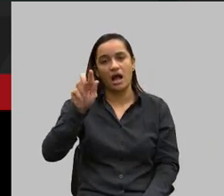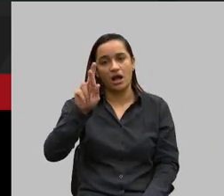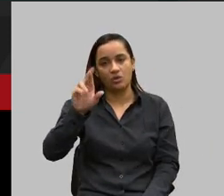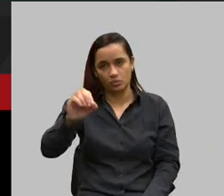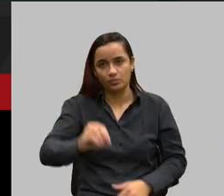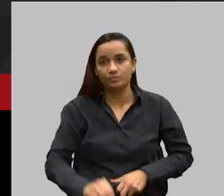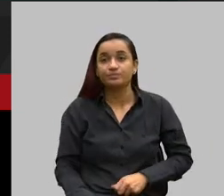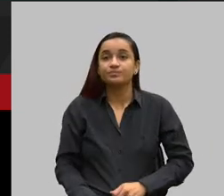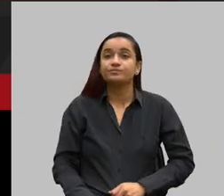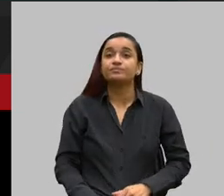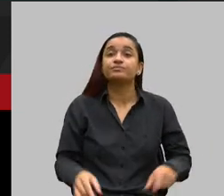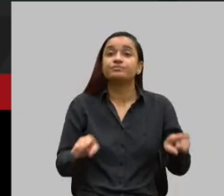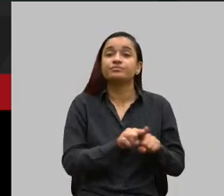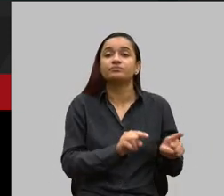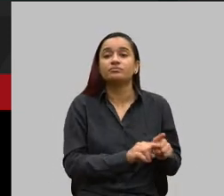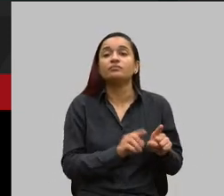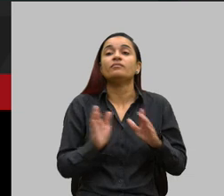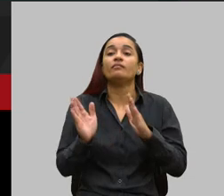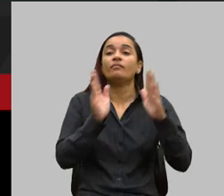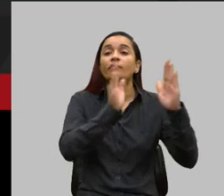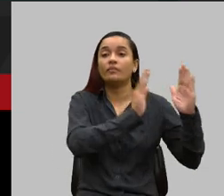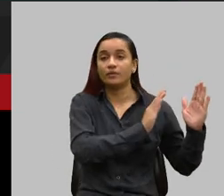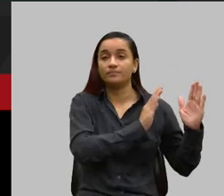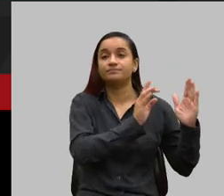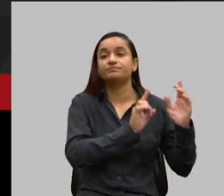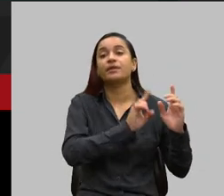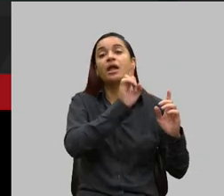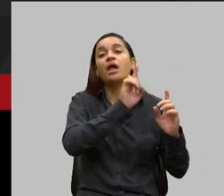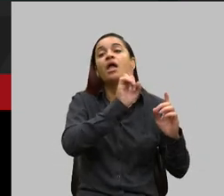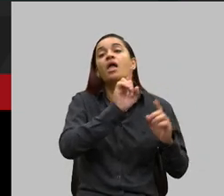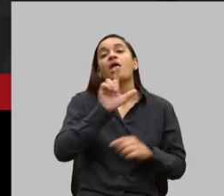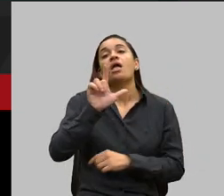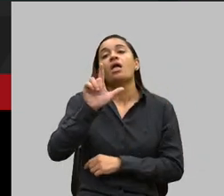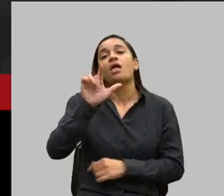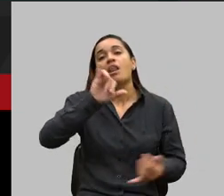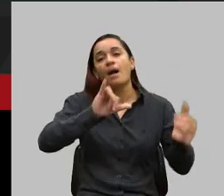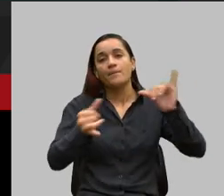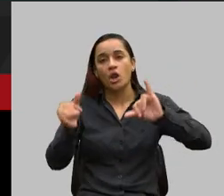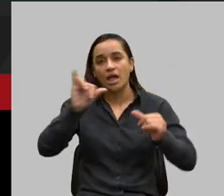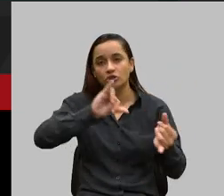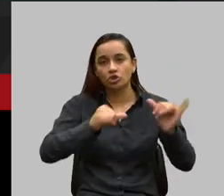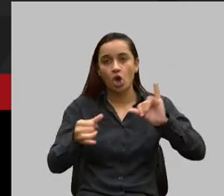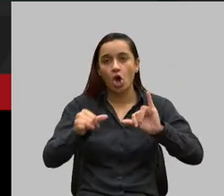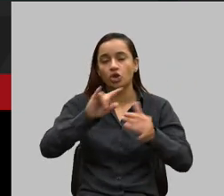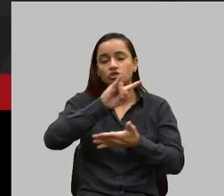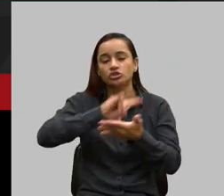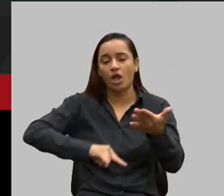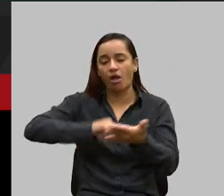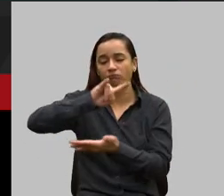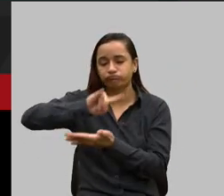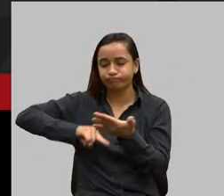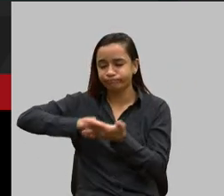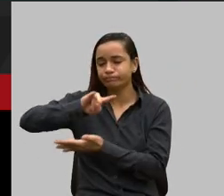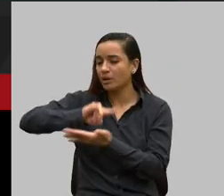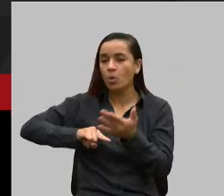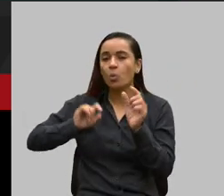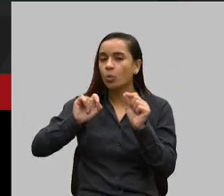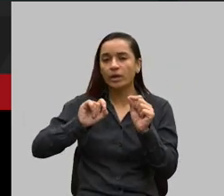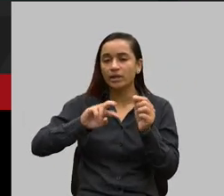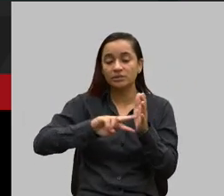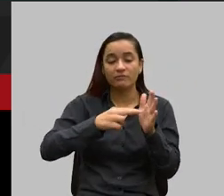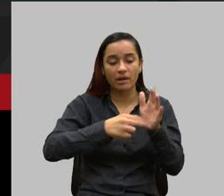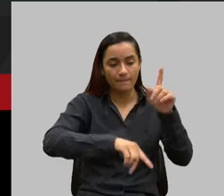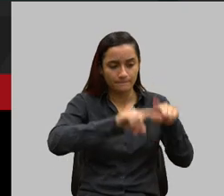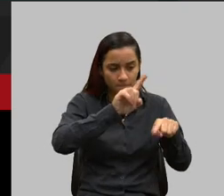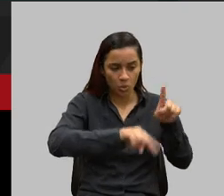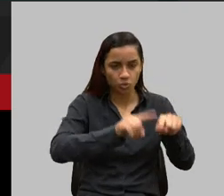também é um programa que Visa certificar os produtos mineiros para o Brasil e para o mundo